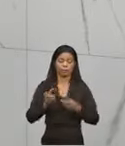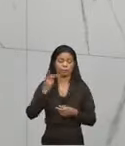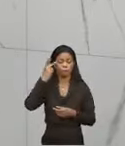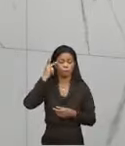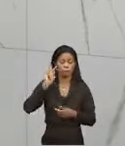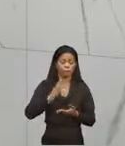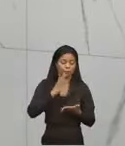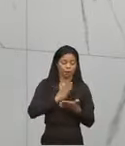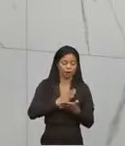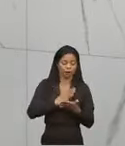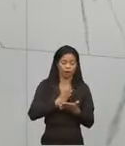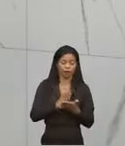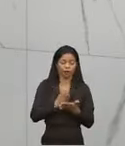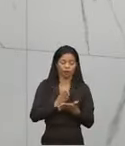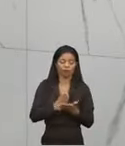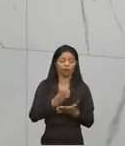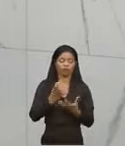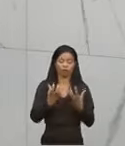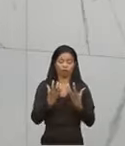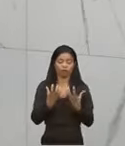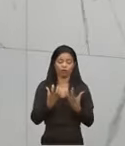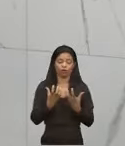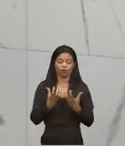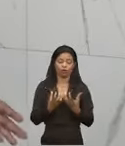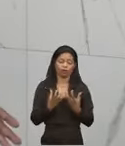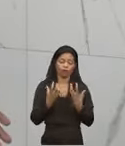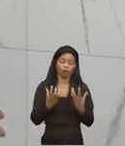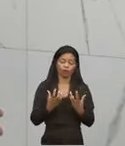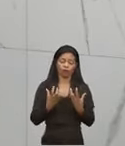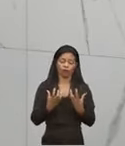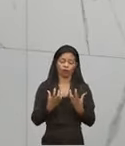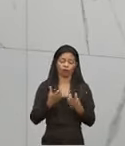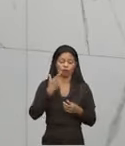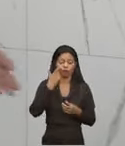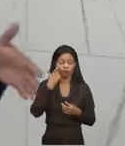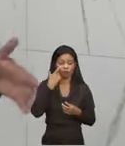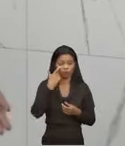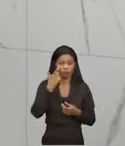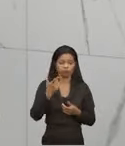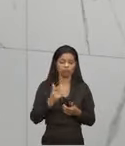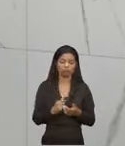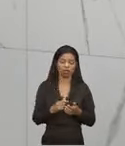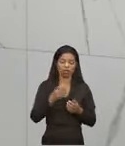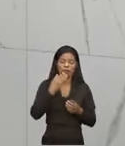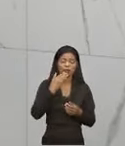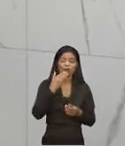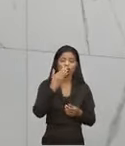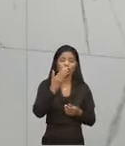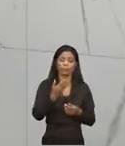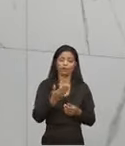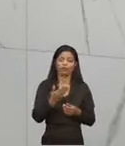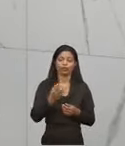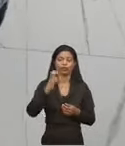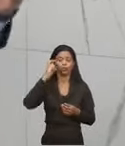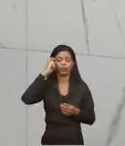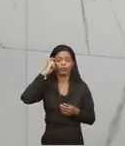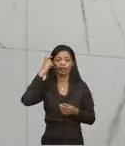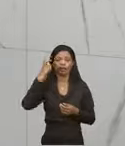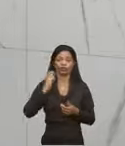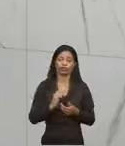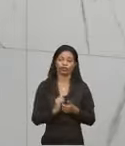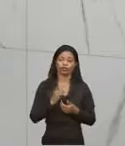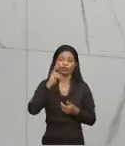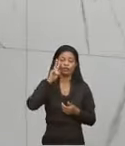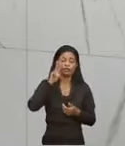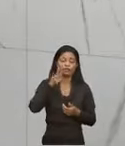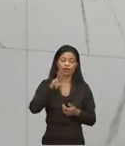no orçamento, porque eu também quero indicar, e eu não quero indicar nada que não tem orçamento. É preciso ser inteligente. As indicações precisam ver